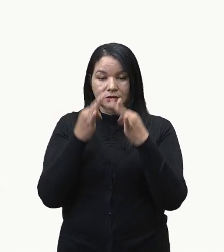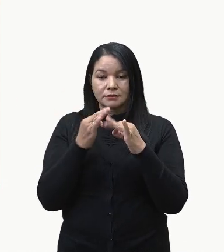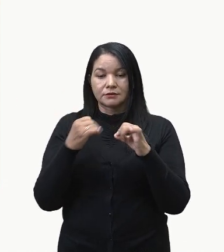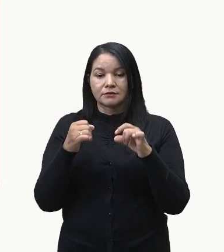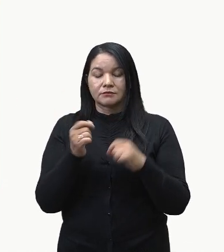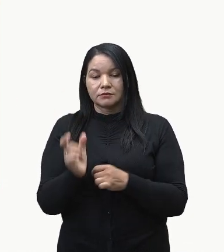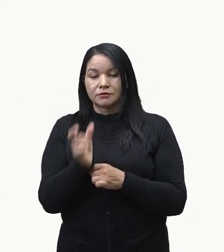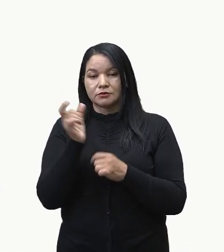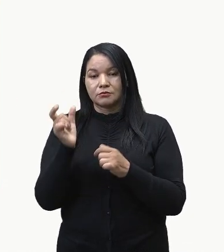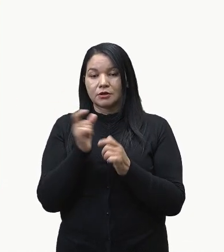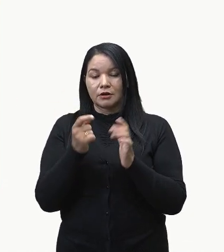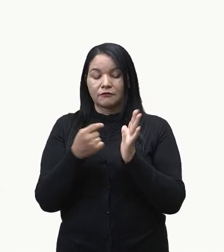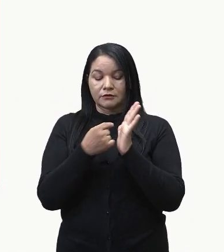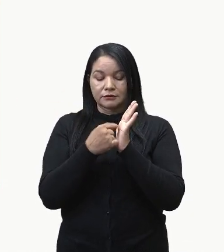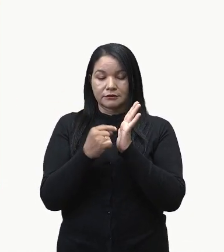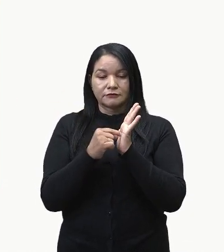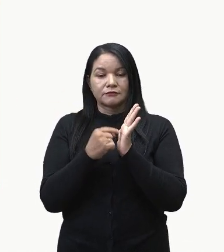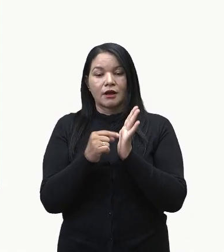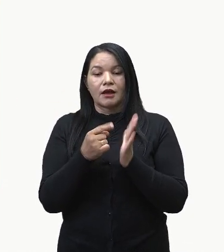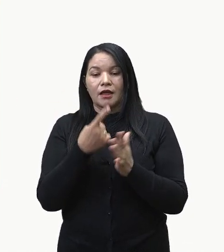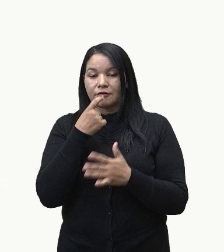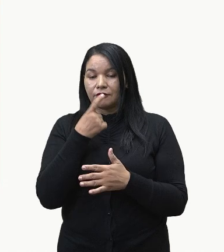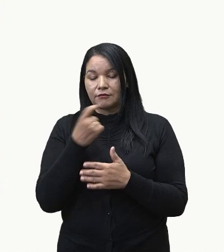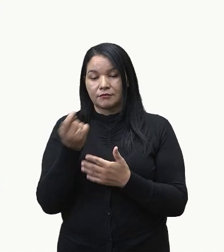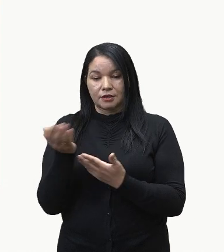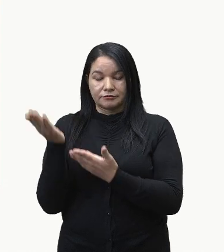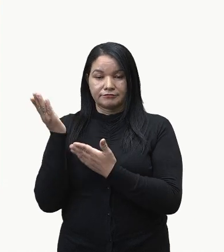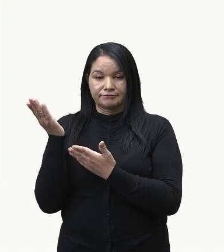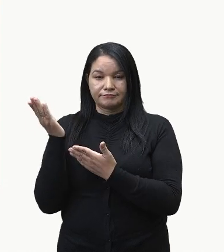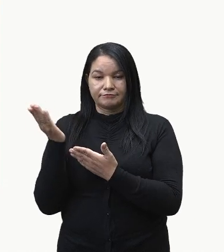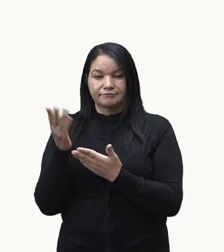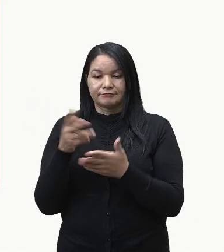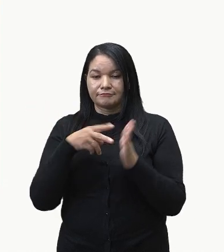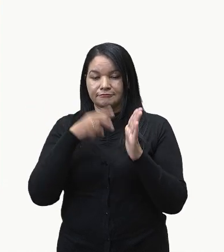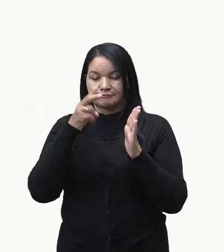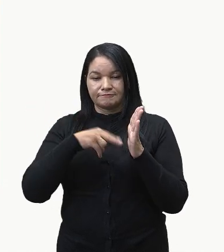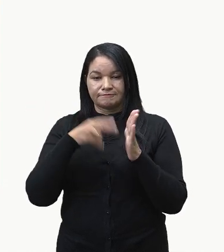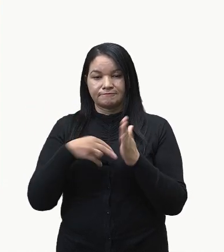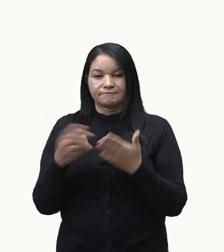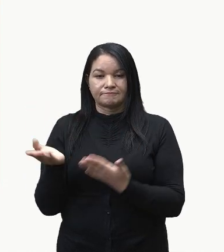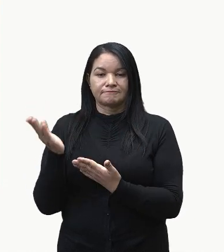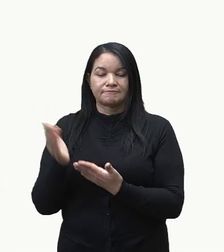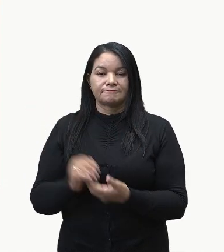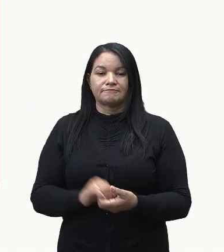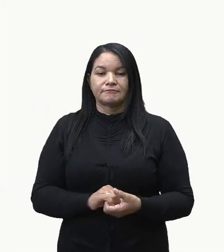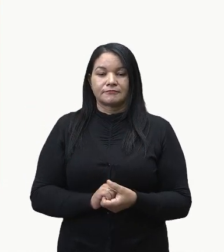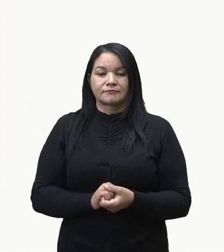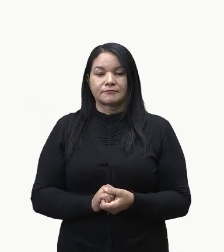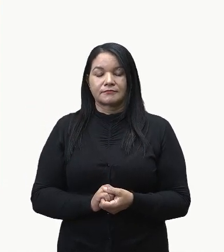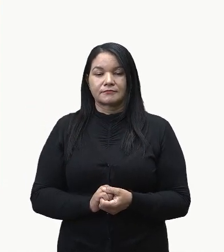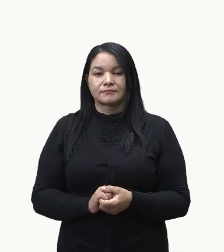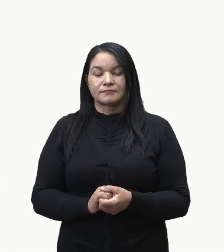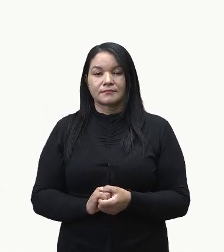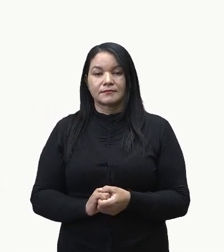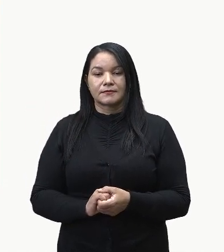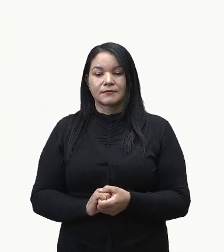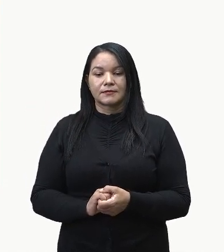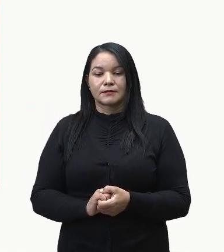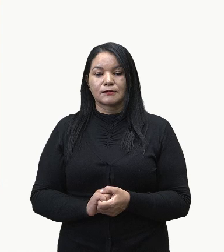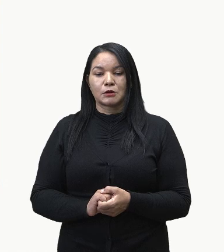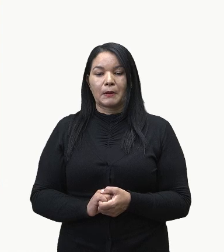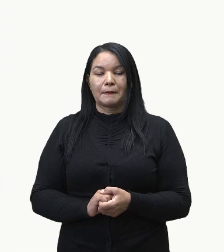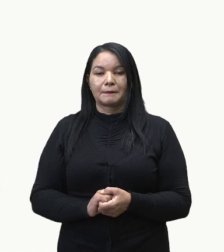aqui, recursos retóricos, um léxico valorativo. Este tipo de texto